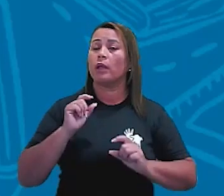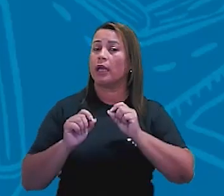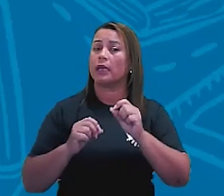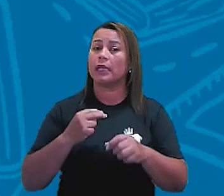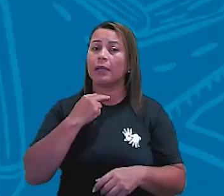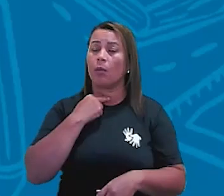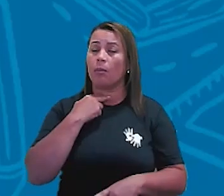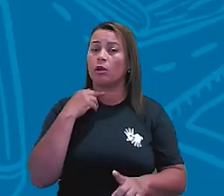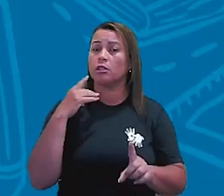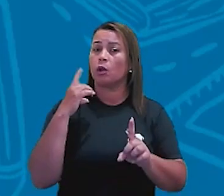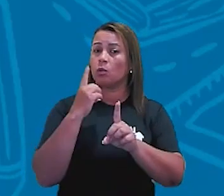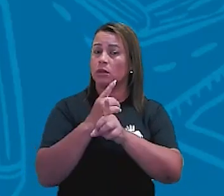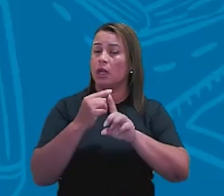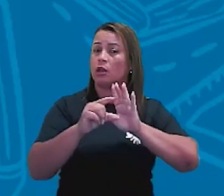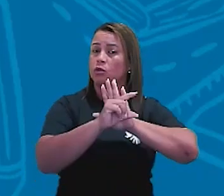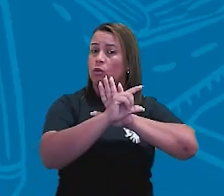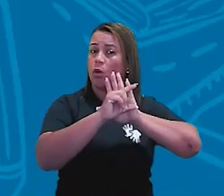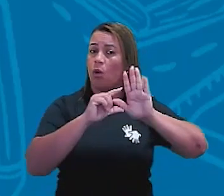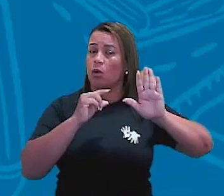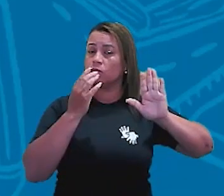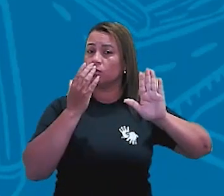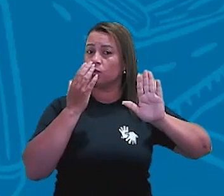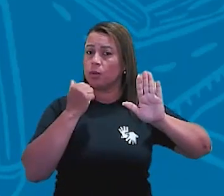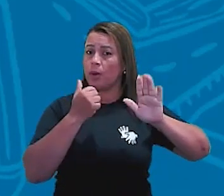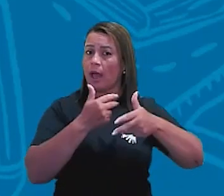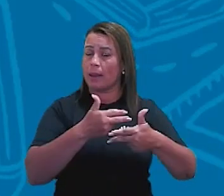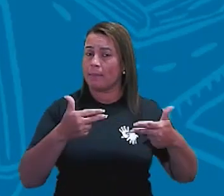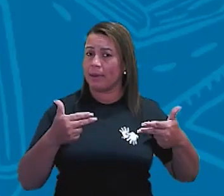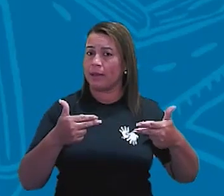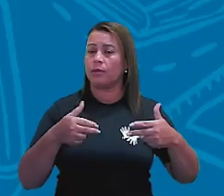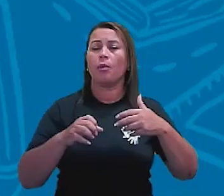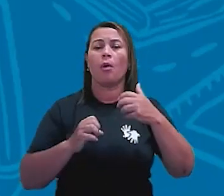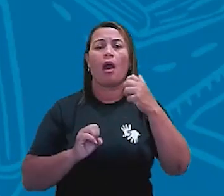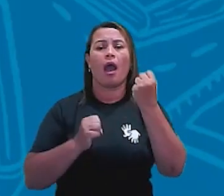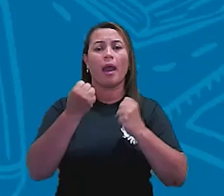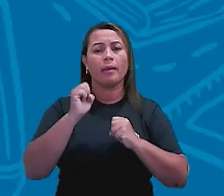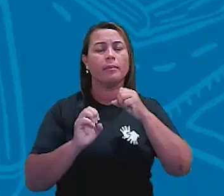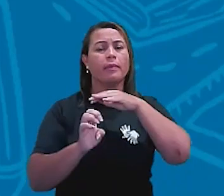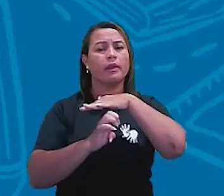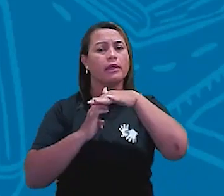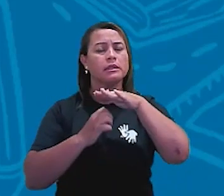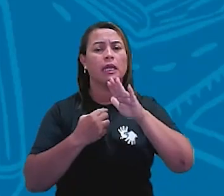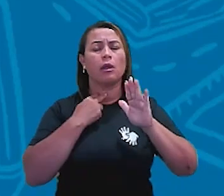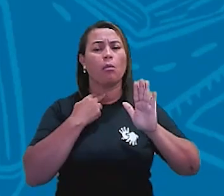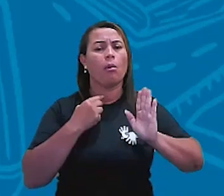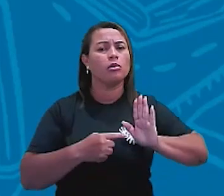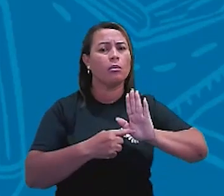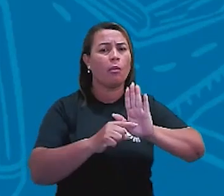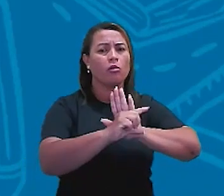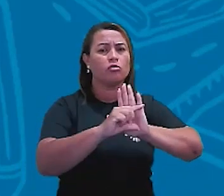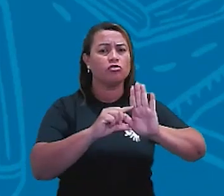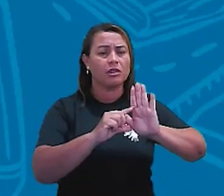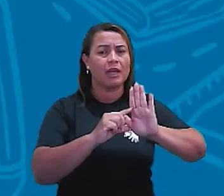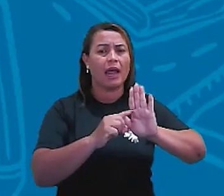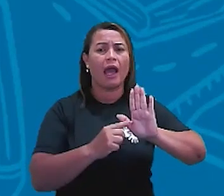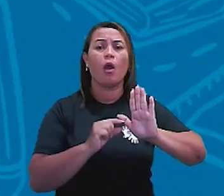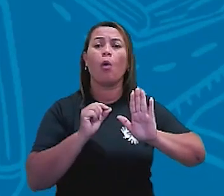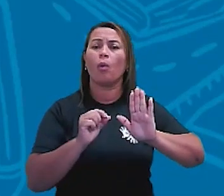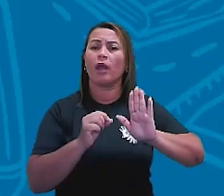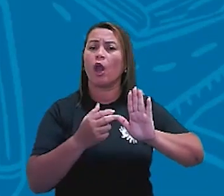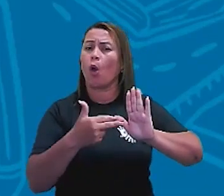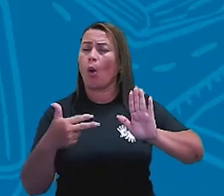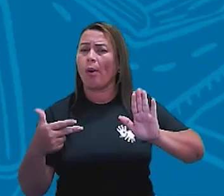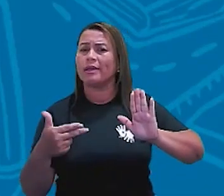pode encontrar no rótulo do alimento, certo? A empresa não pode destacar no rótulo a presença ou a ausência de componentes que sejam próprios